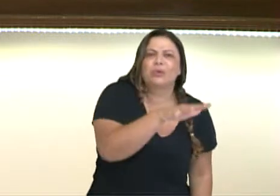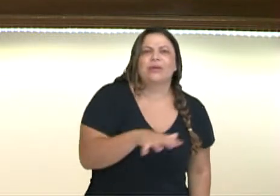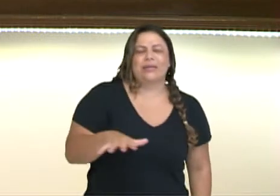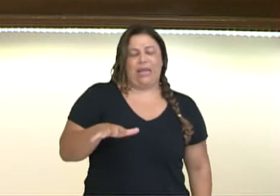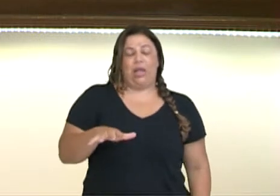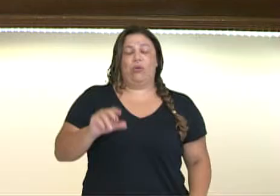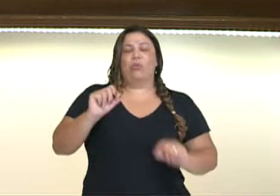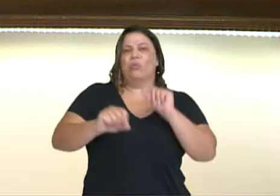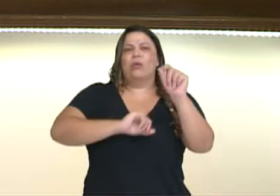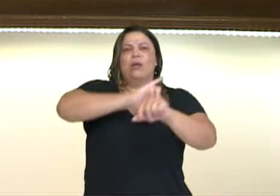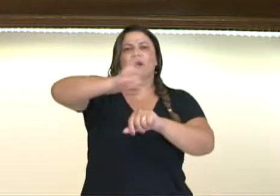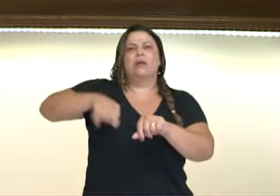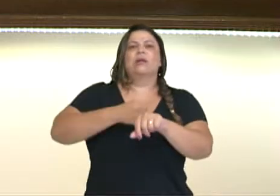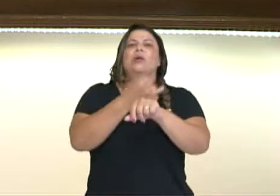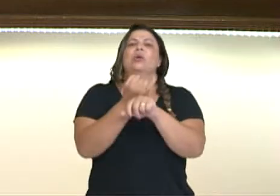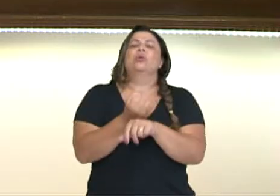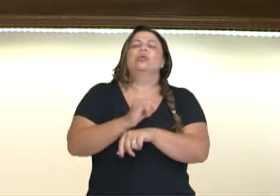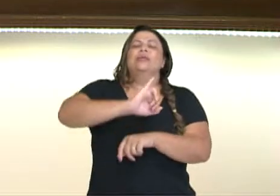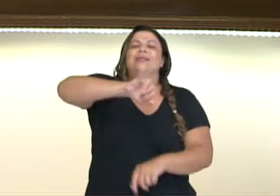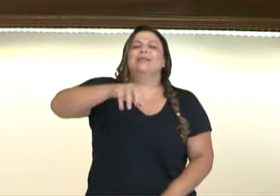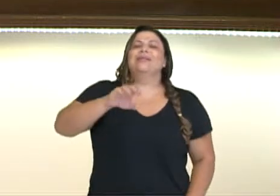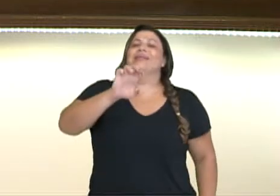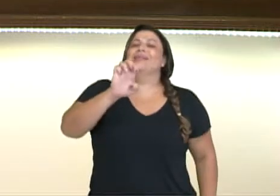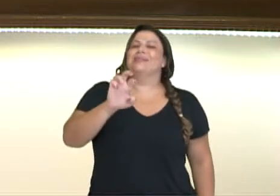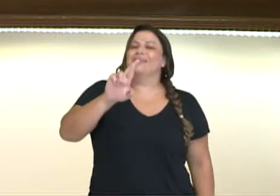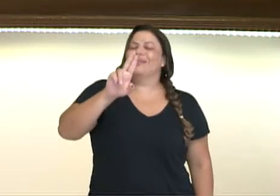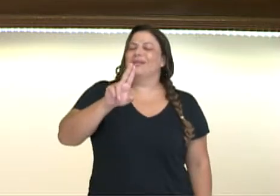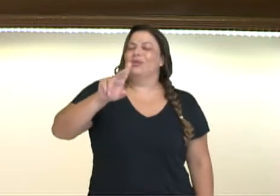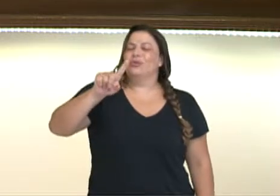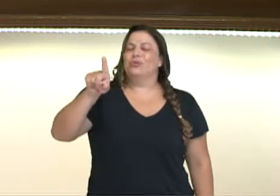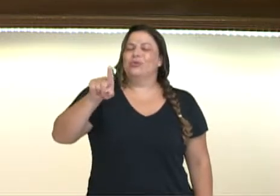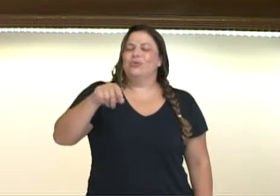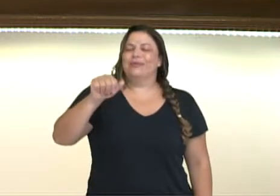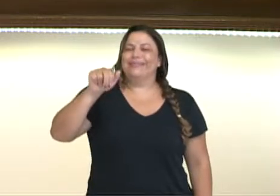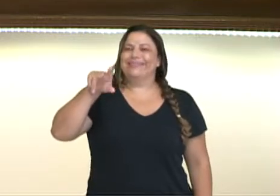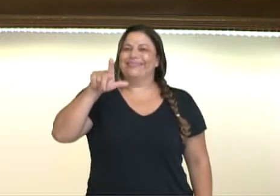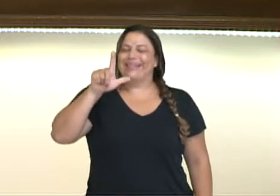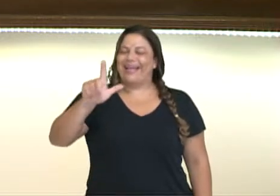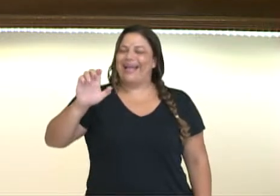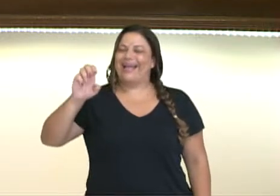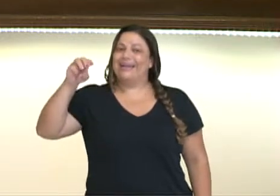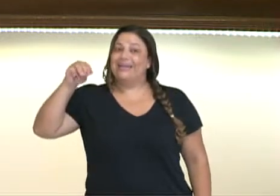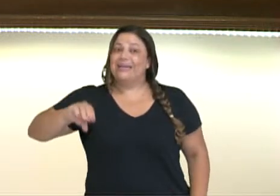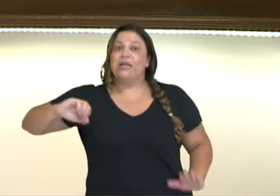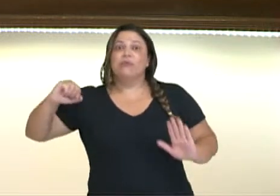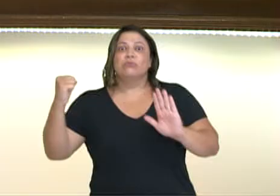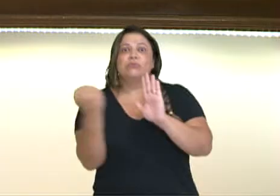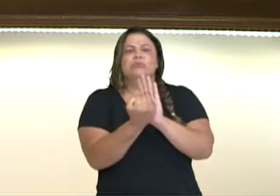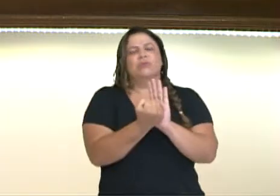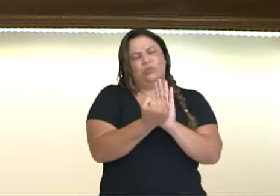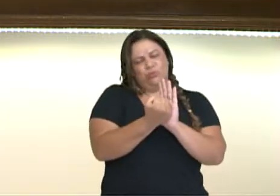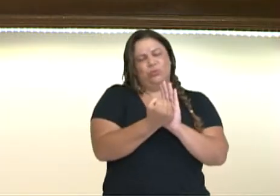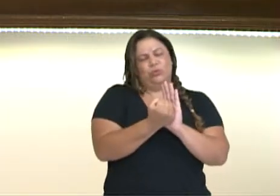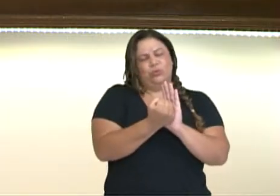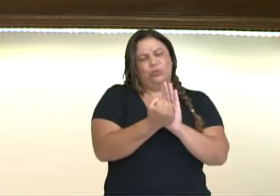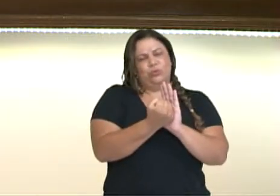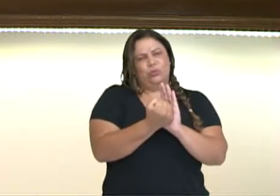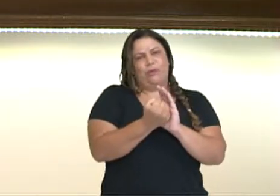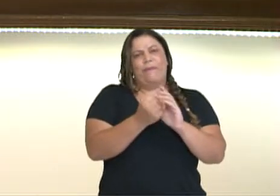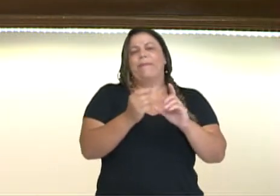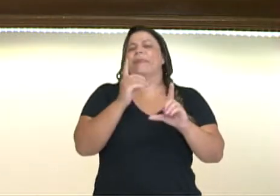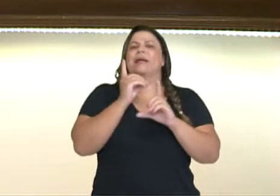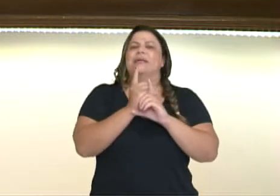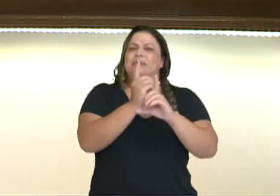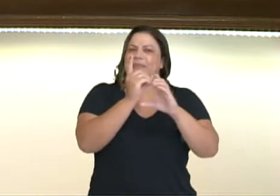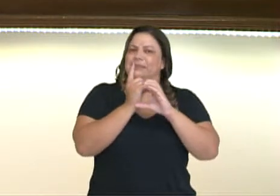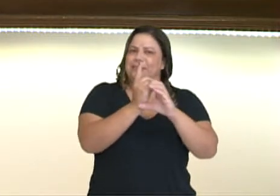Jerusalém. Jerusalém é um local muito sagrado para os católicos, tem todo um simbolismo, para os cristãos em geral, tem todo um simbolismo.